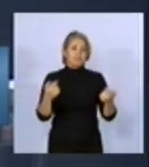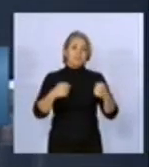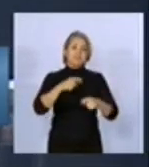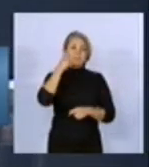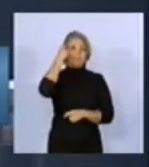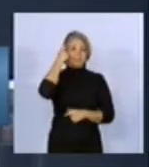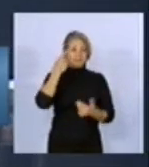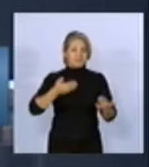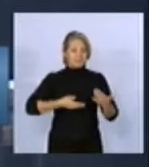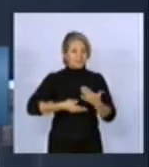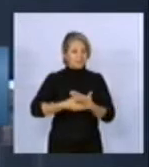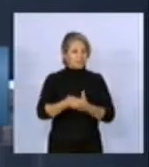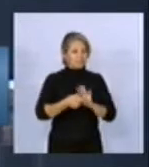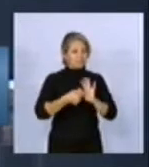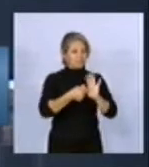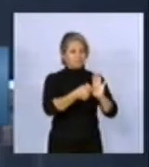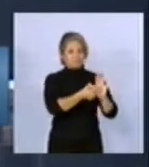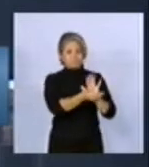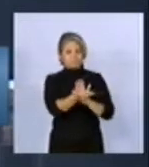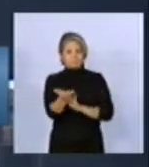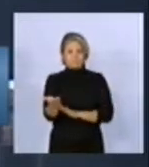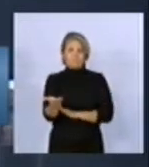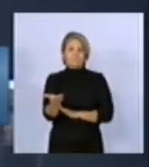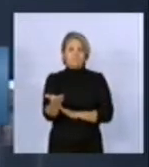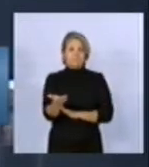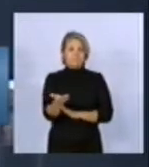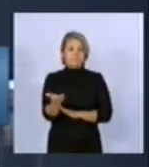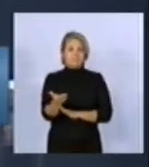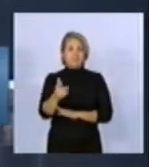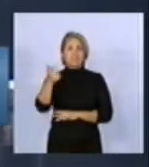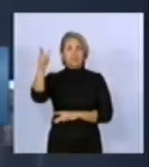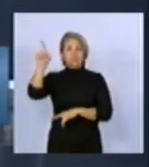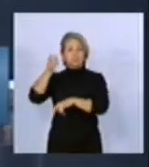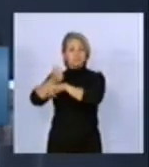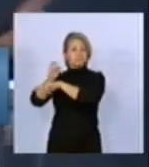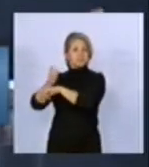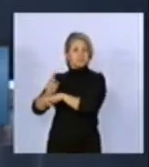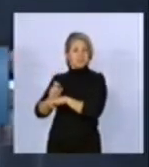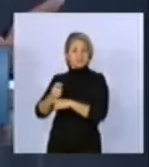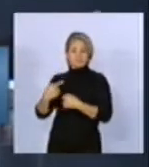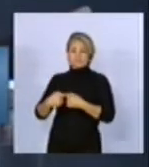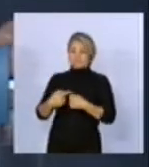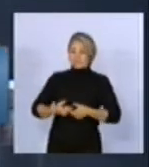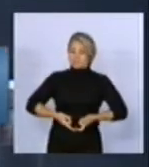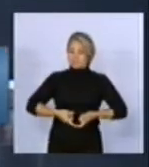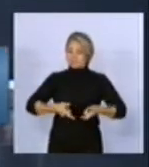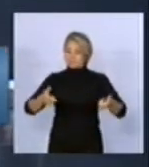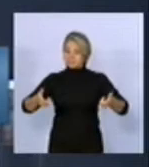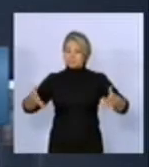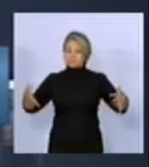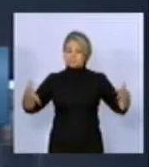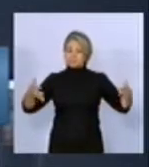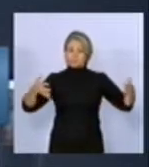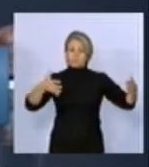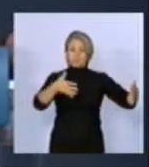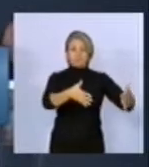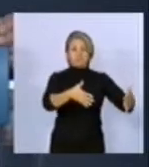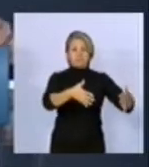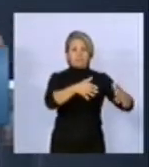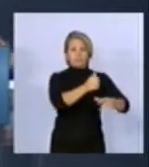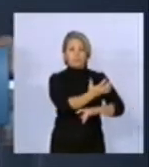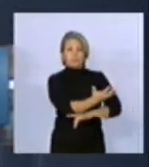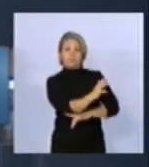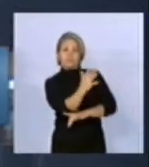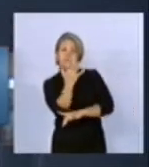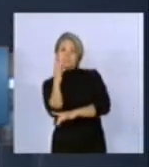e gostaríamos de deixar e em outros estados as cidades cresceram invadiram os campos e